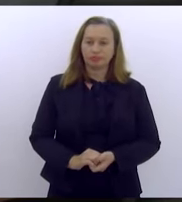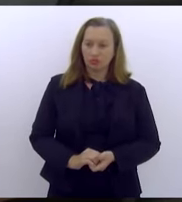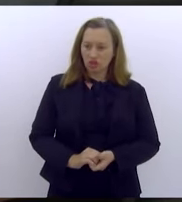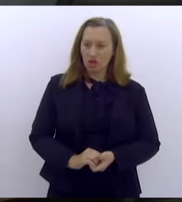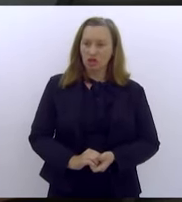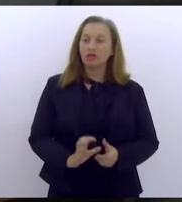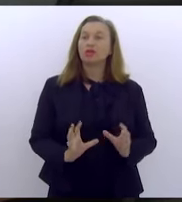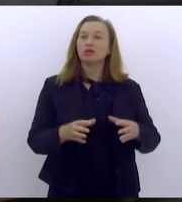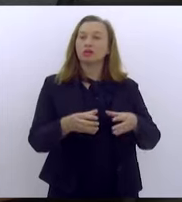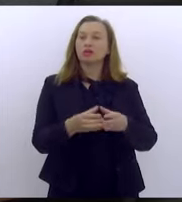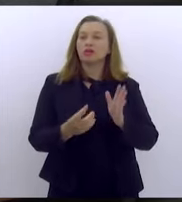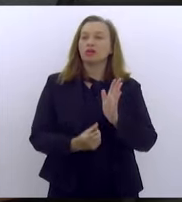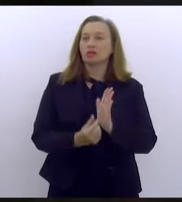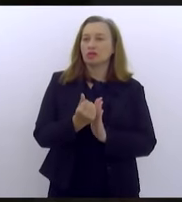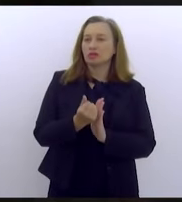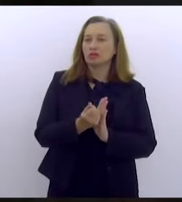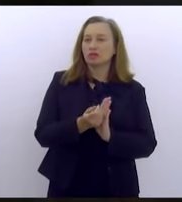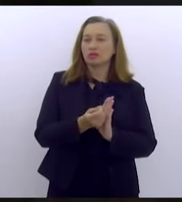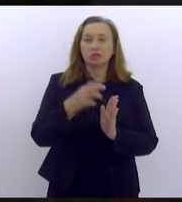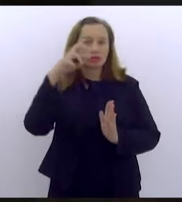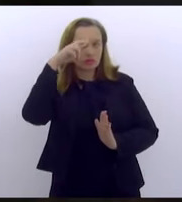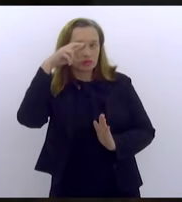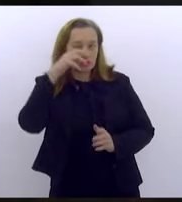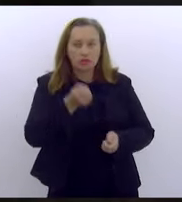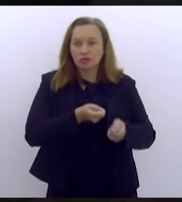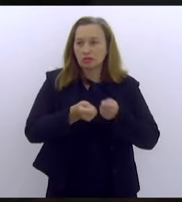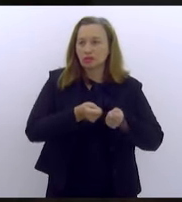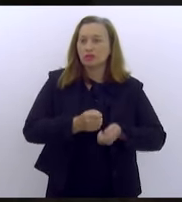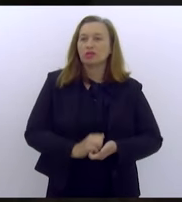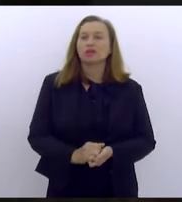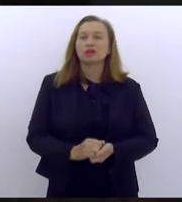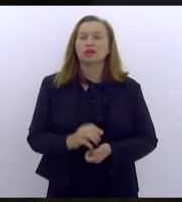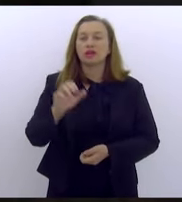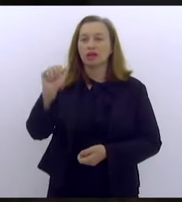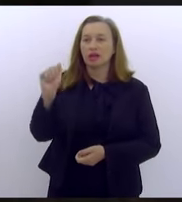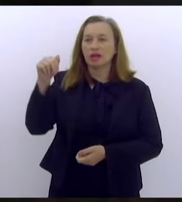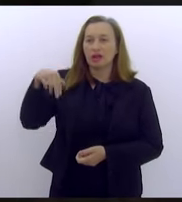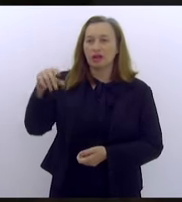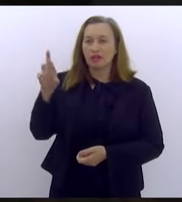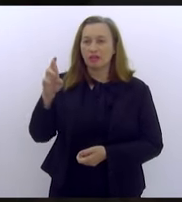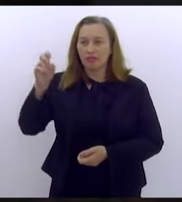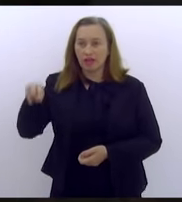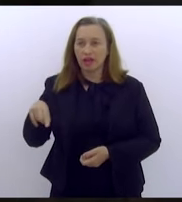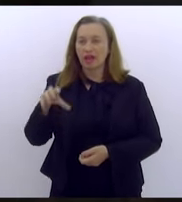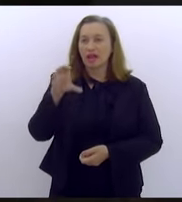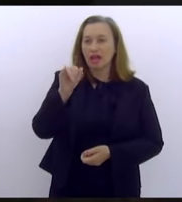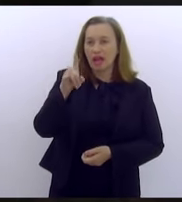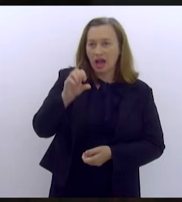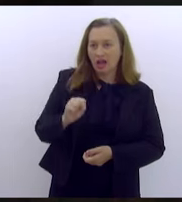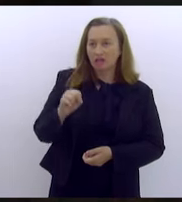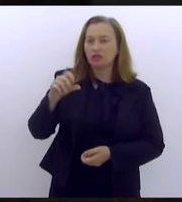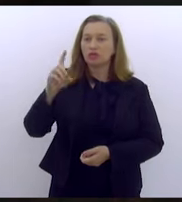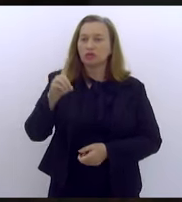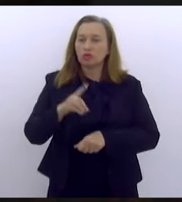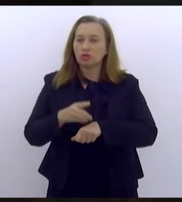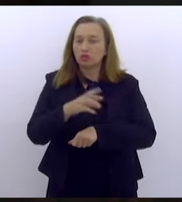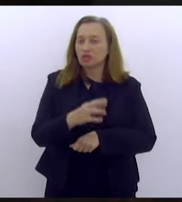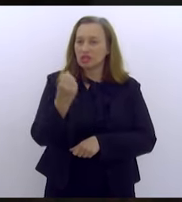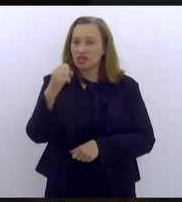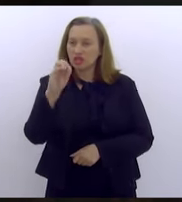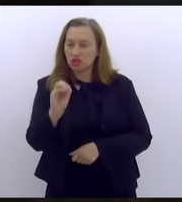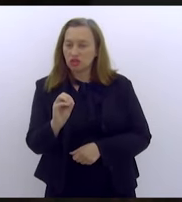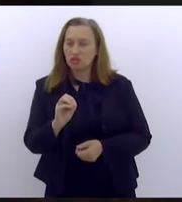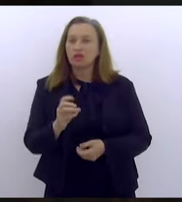Pela Comissão de Orçamento e Fiscalização Financeira e Controle, André Correia, Carlos Macedo, doutor Serginho, nossa